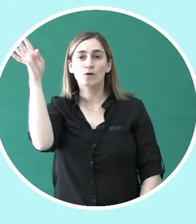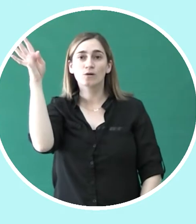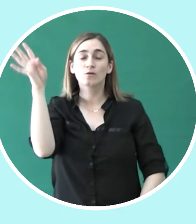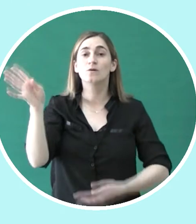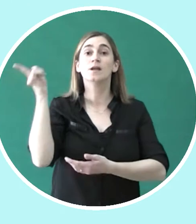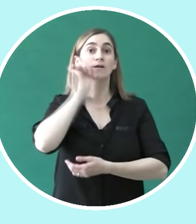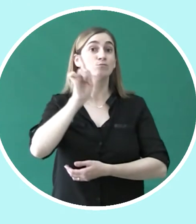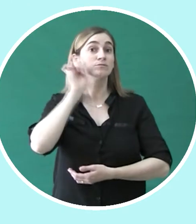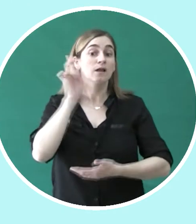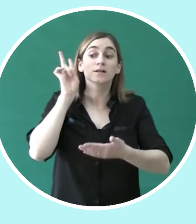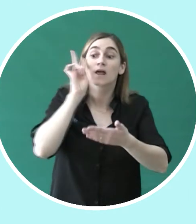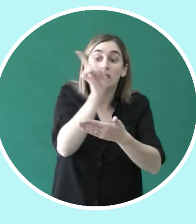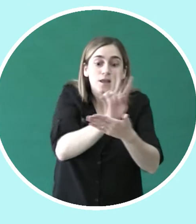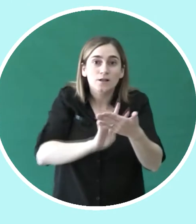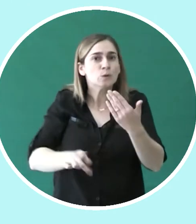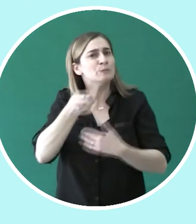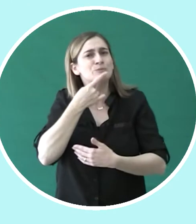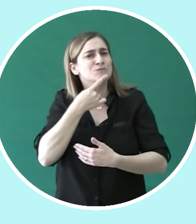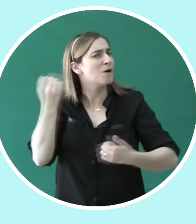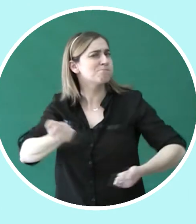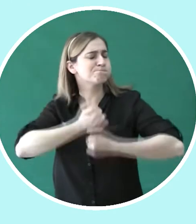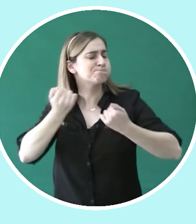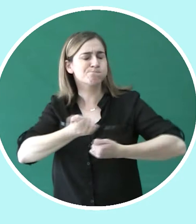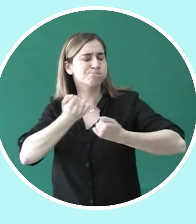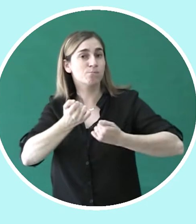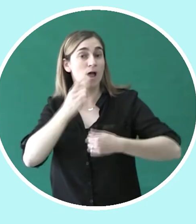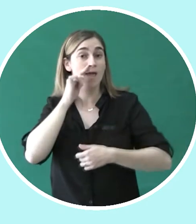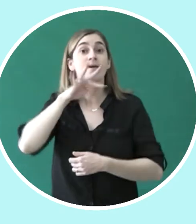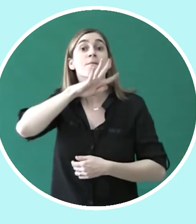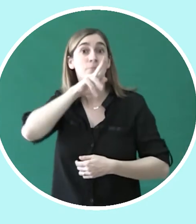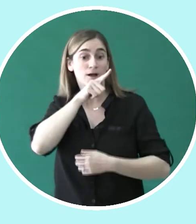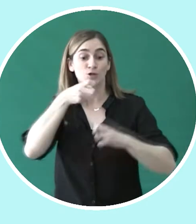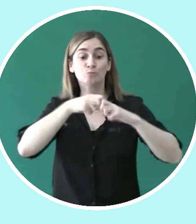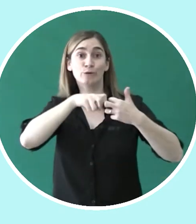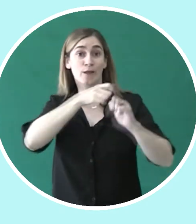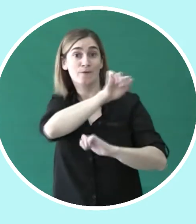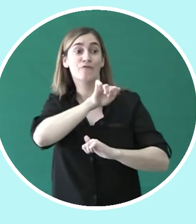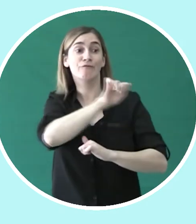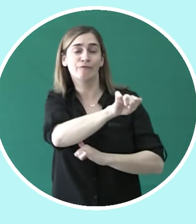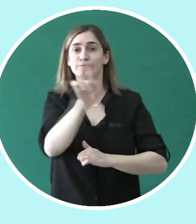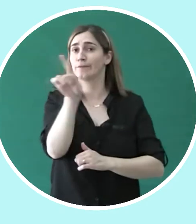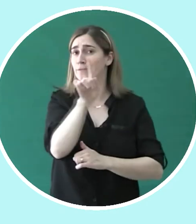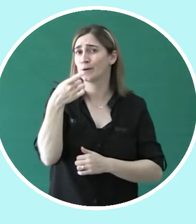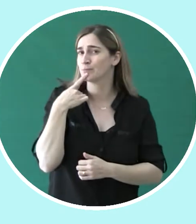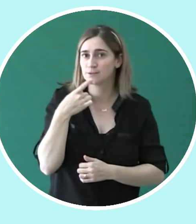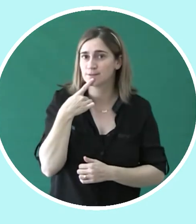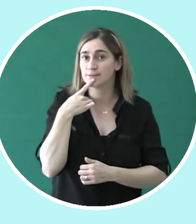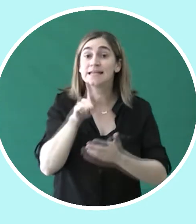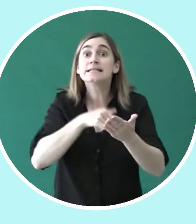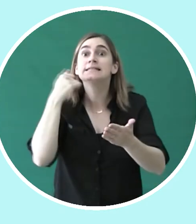Leopoldo não conseguia perceber a importância da leitura e os pais não entendiam o seu